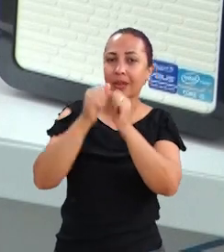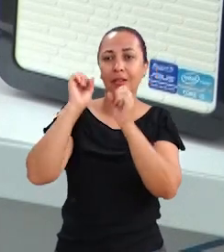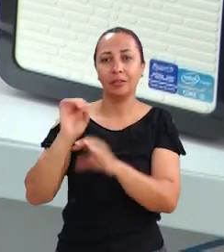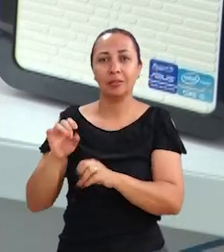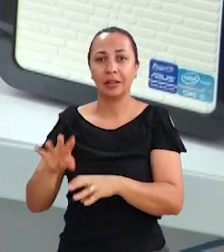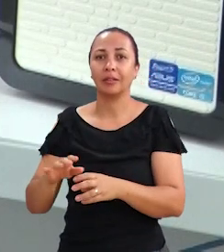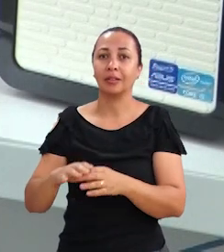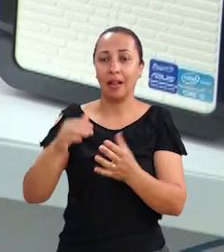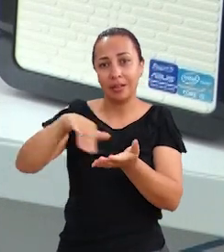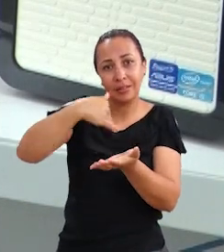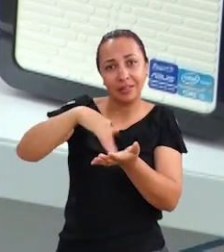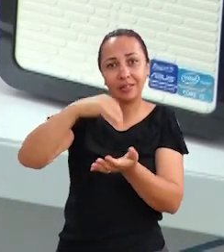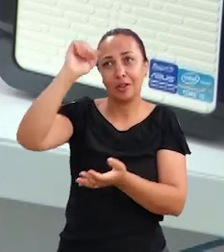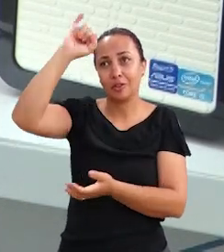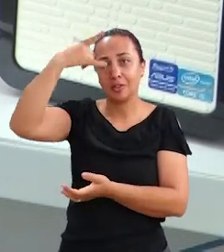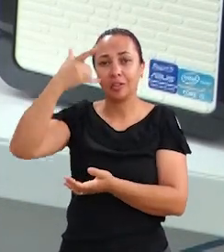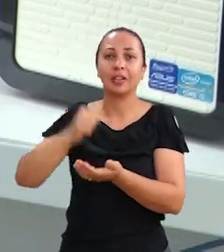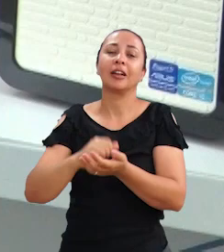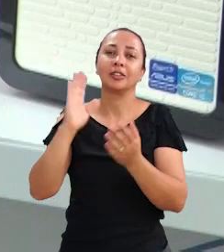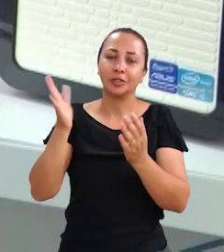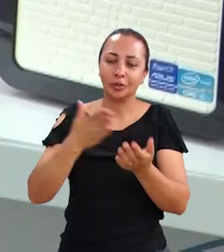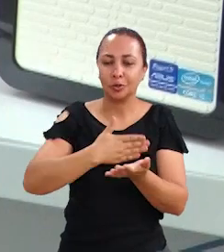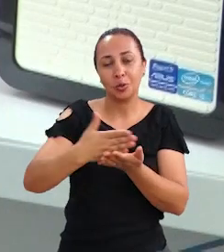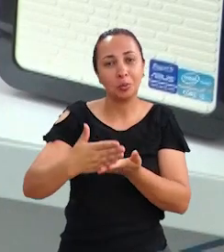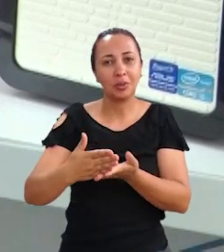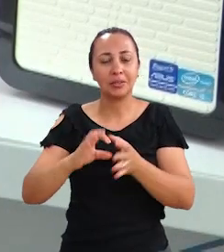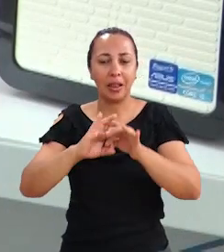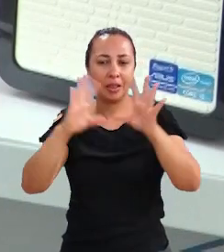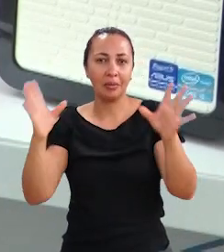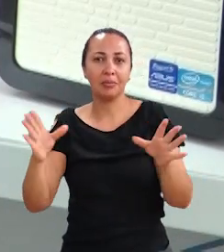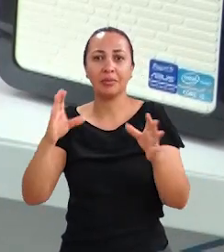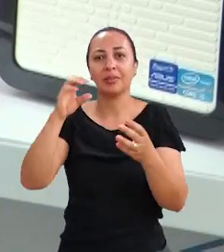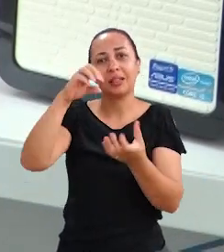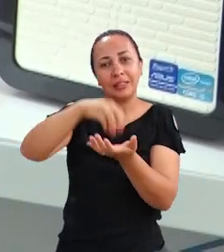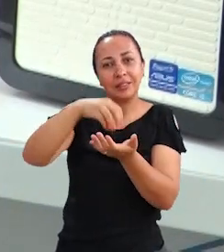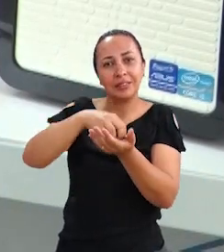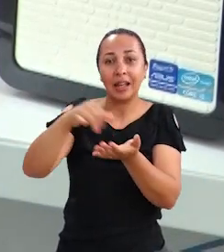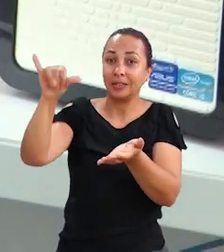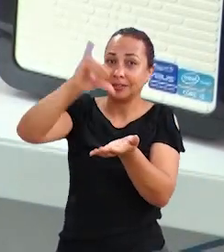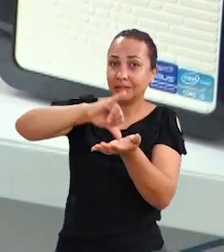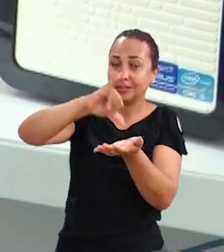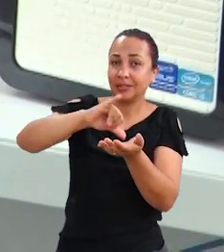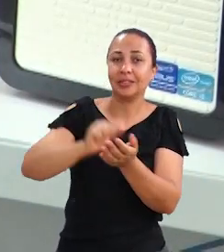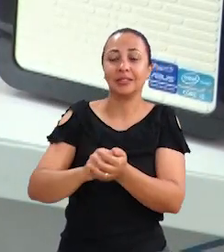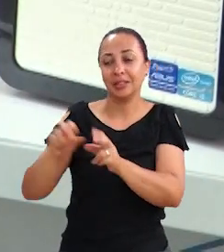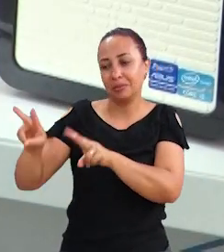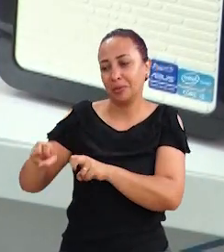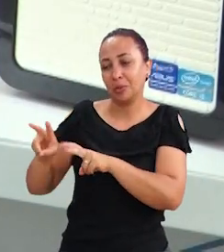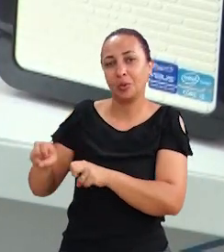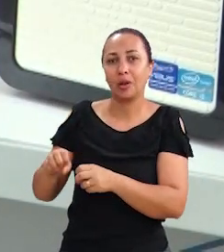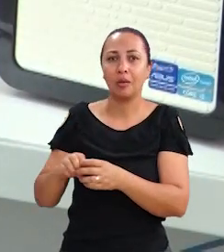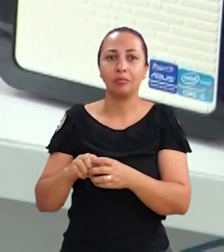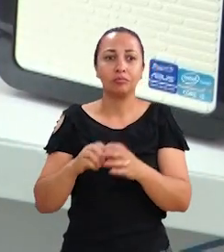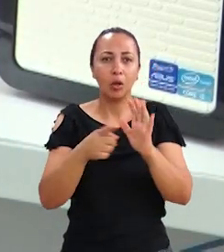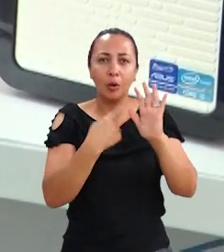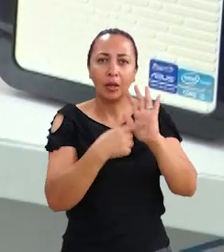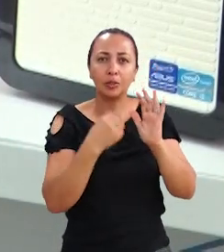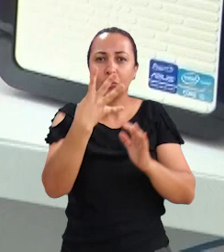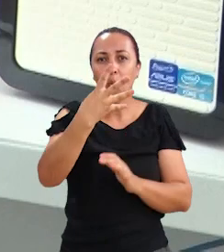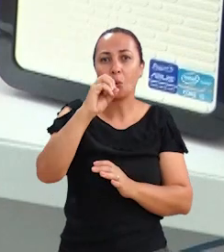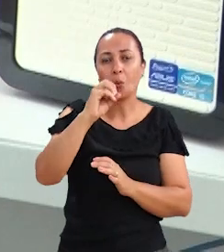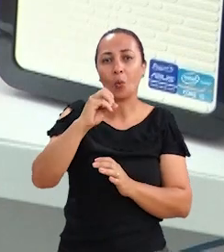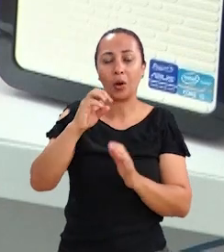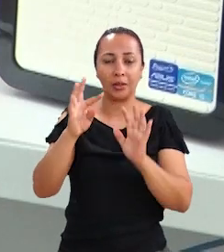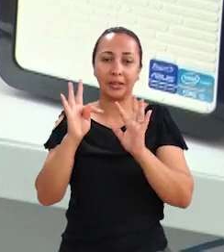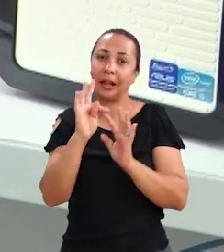de GIE começa a disponibilizar para as escolas, algumas escolas da sede, da zona rural, um kit com 40 tablets